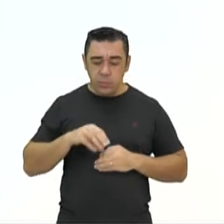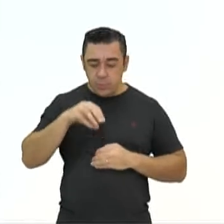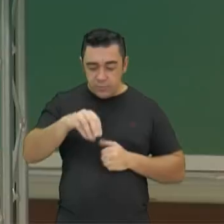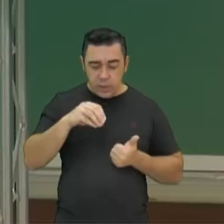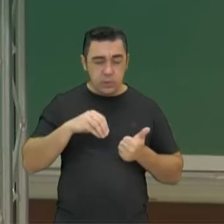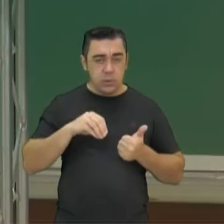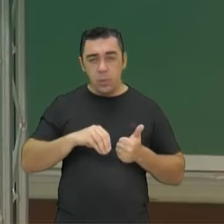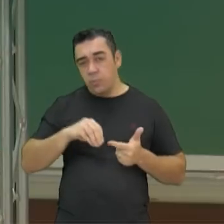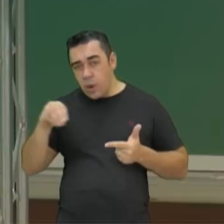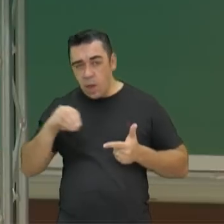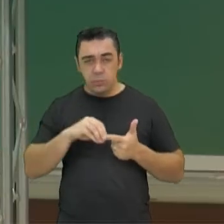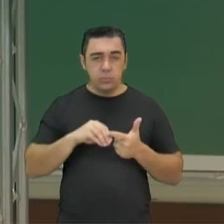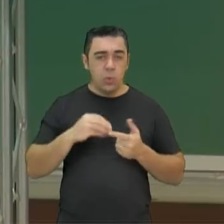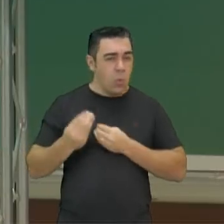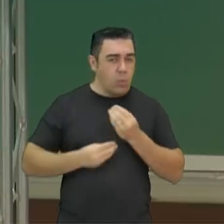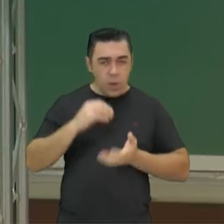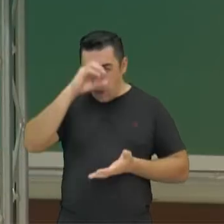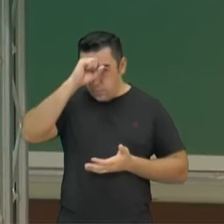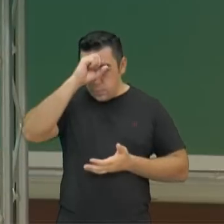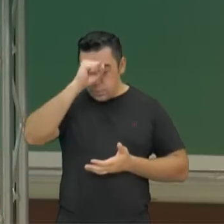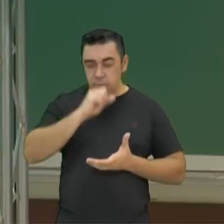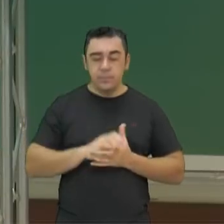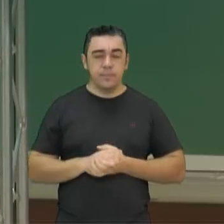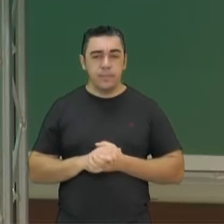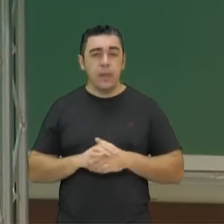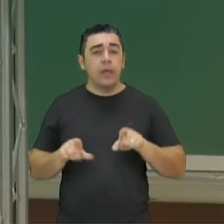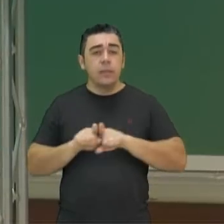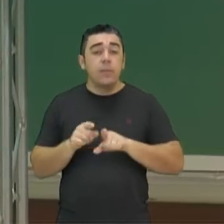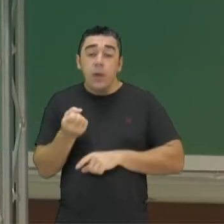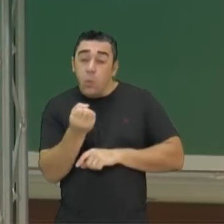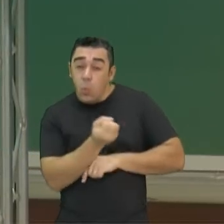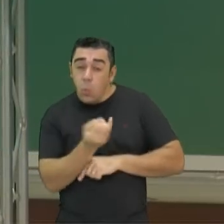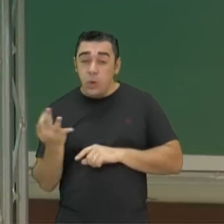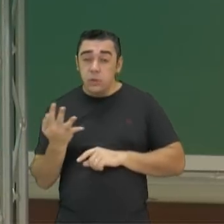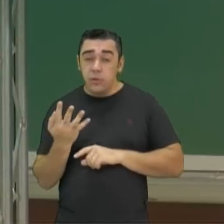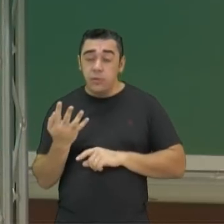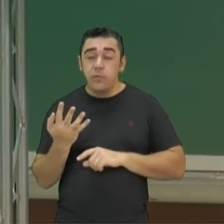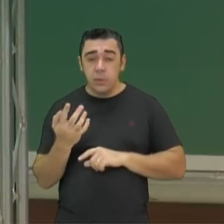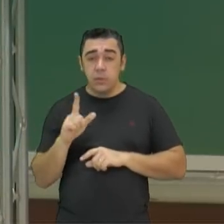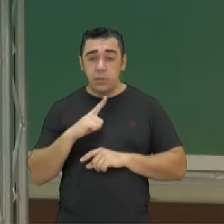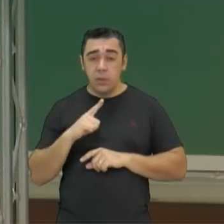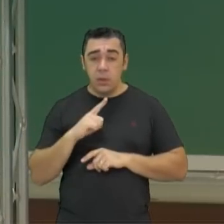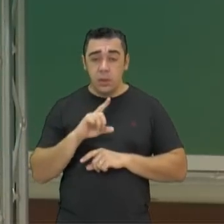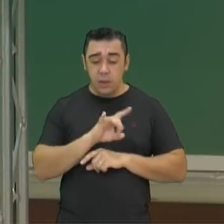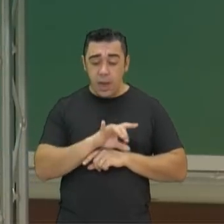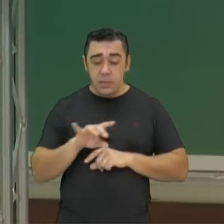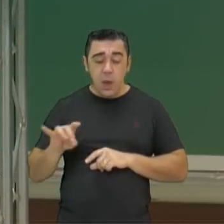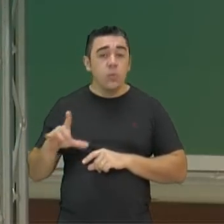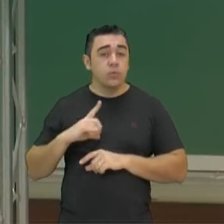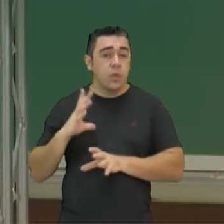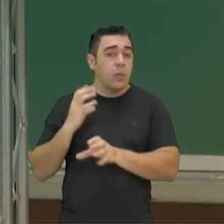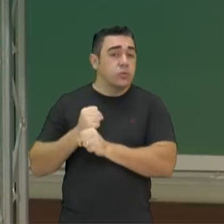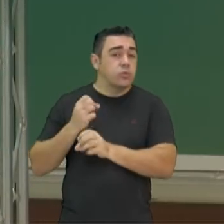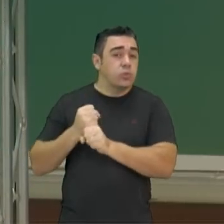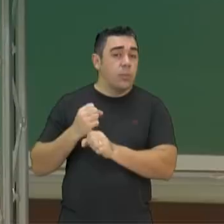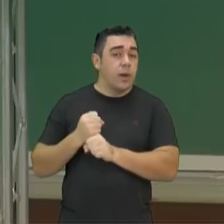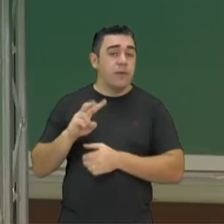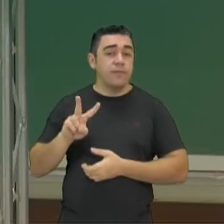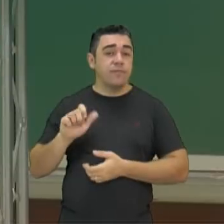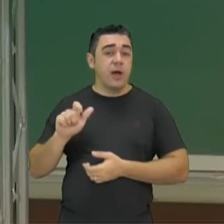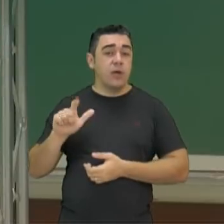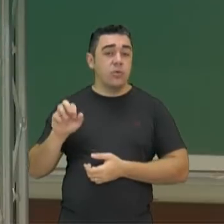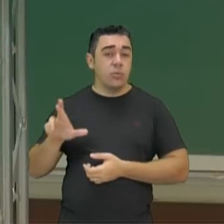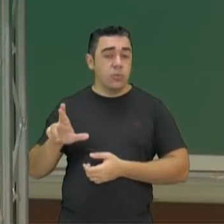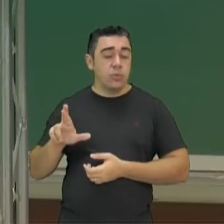forma, então a gente vai aprender isso. E vamos ver o valor relativo. Valor relativo? Sim, cada pecinha tem um valor. E por